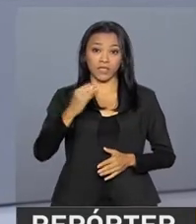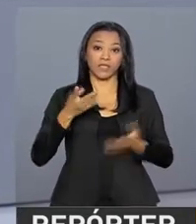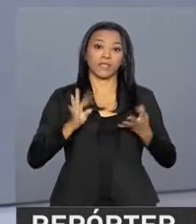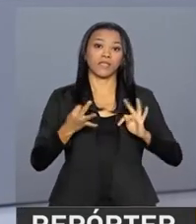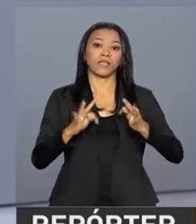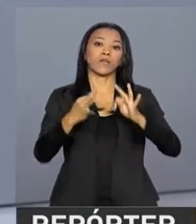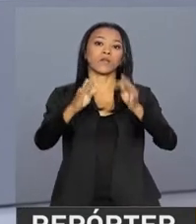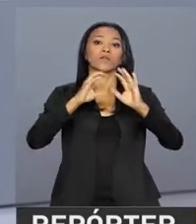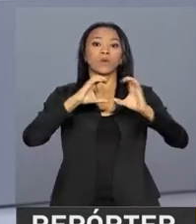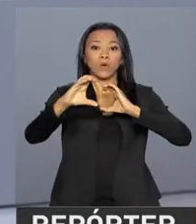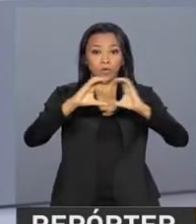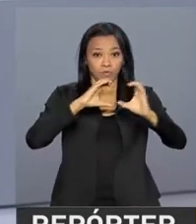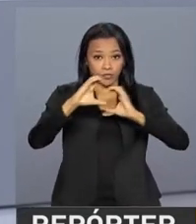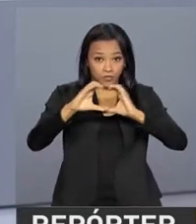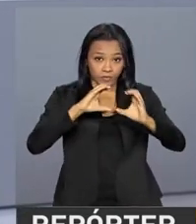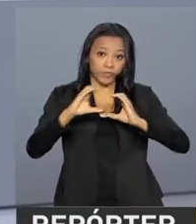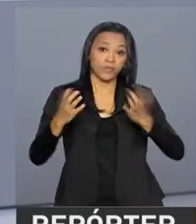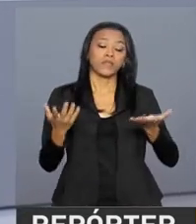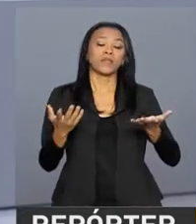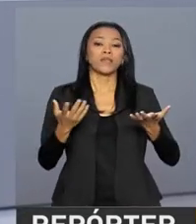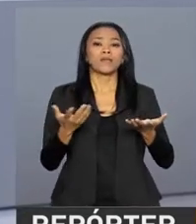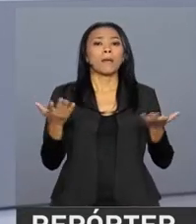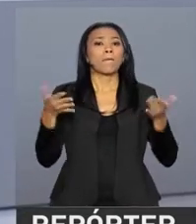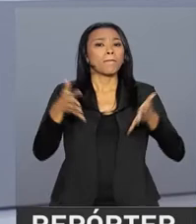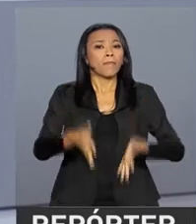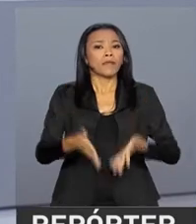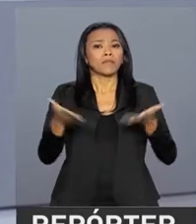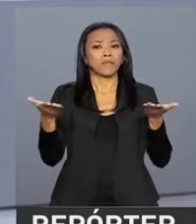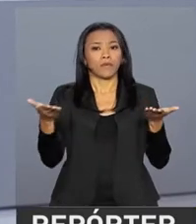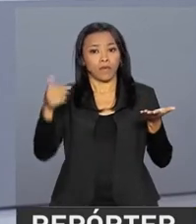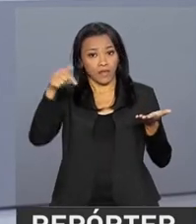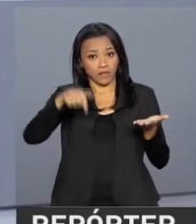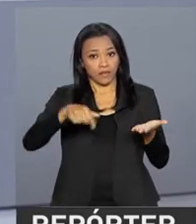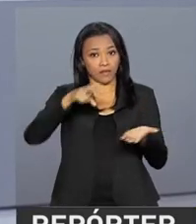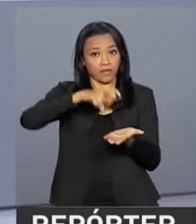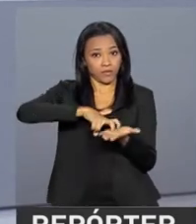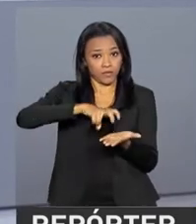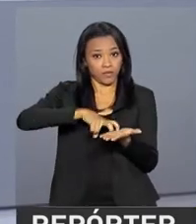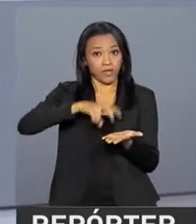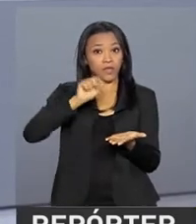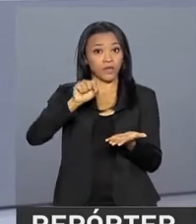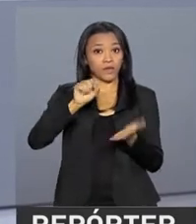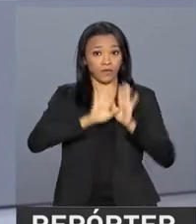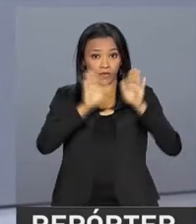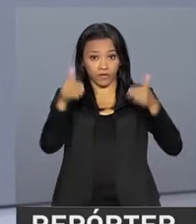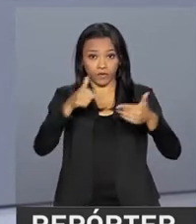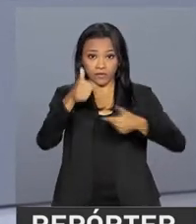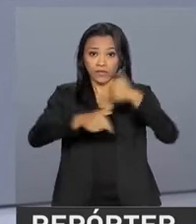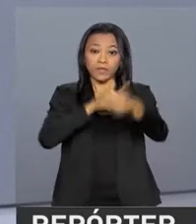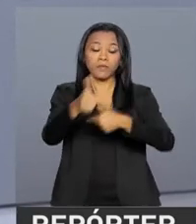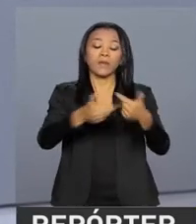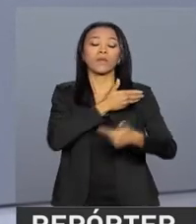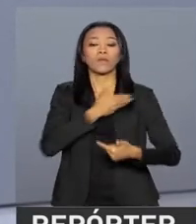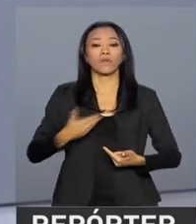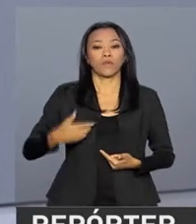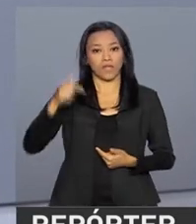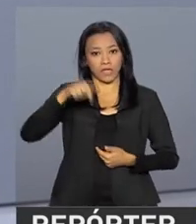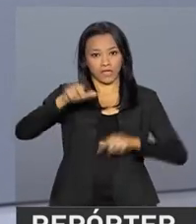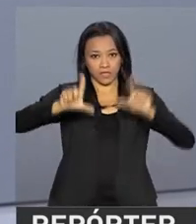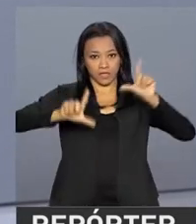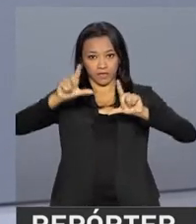e comunicações gilberto kassab participou ao vivo nesta manhã do programa por dentro do governo aqui da tv